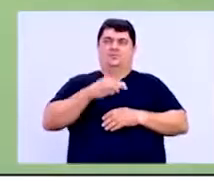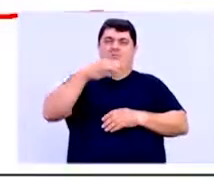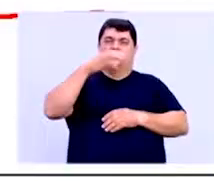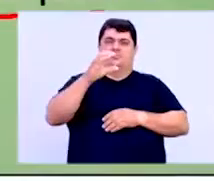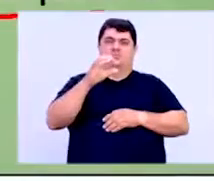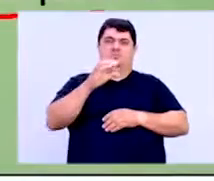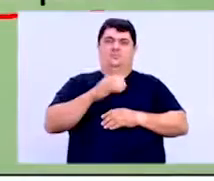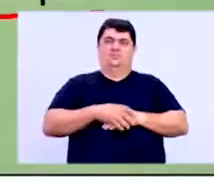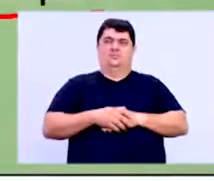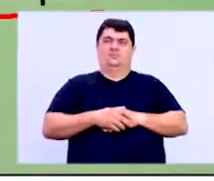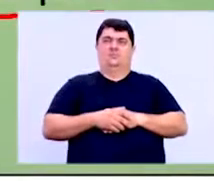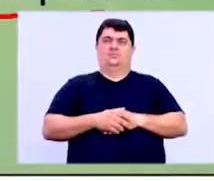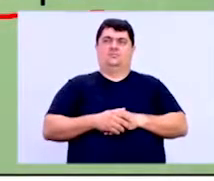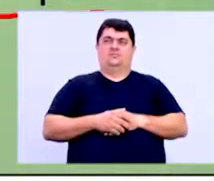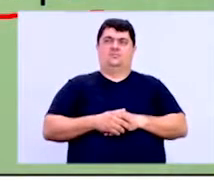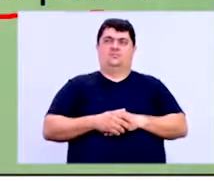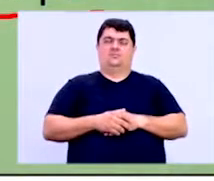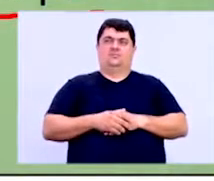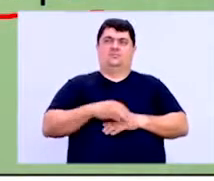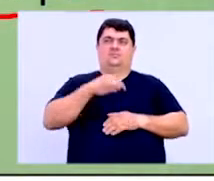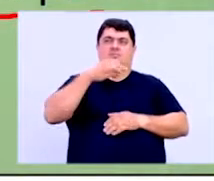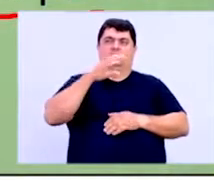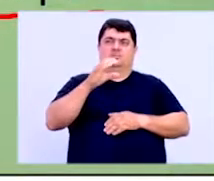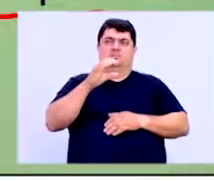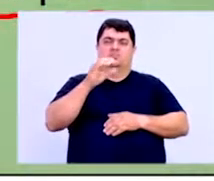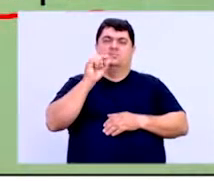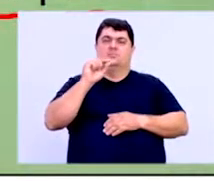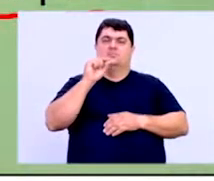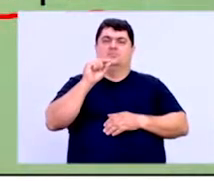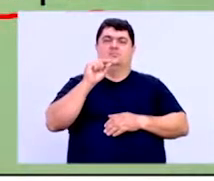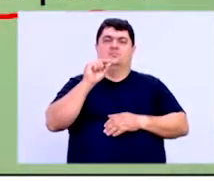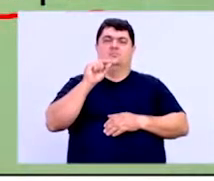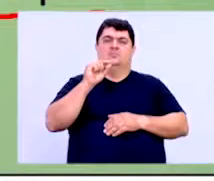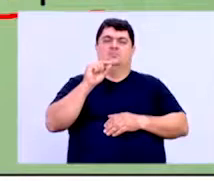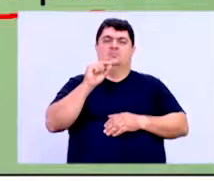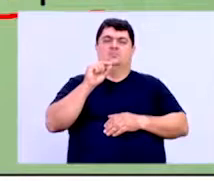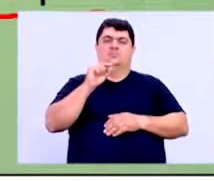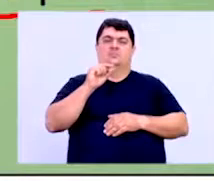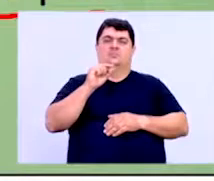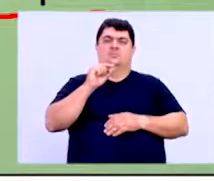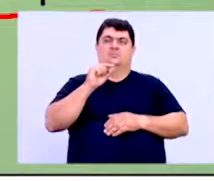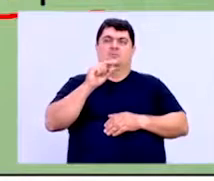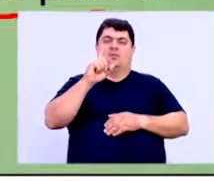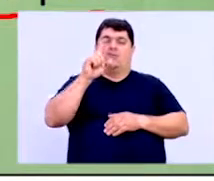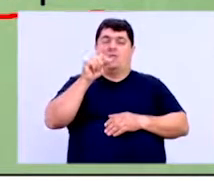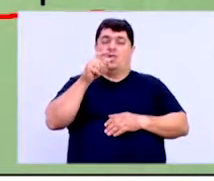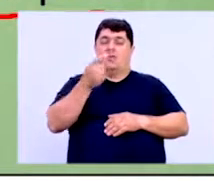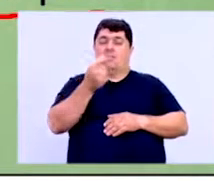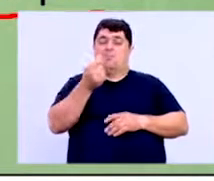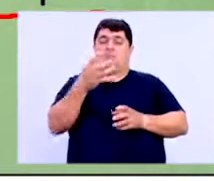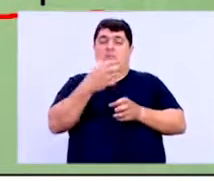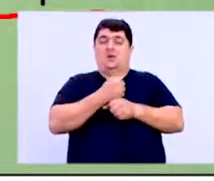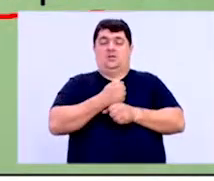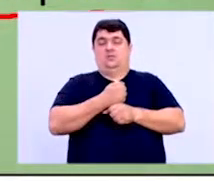contribuição. Margem de contribuição. O que significa isso? É o preço de